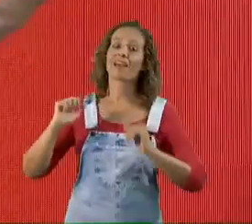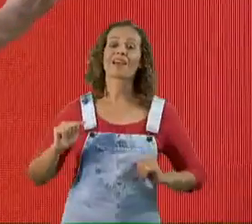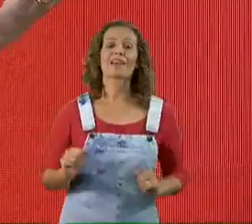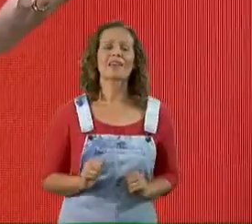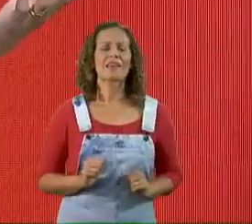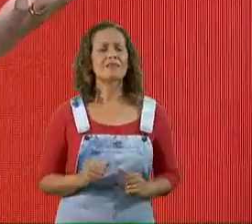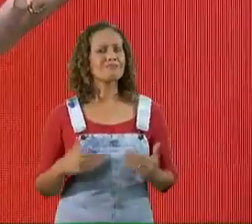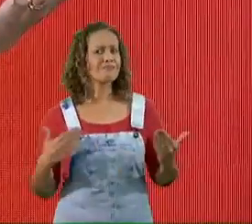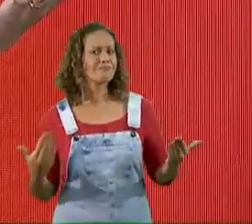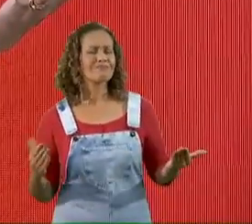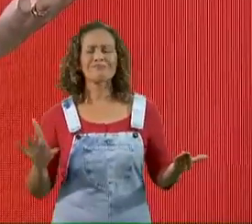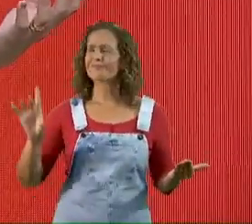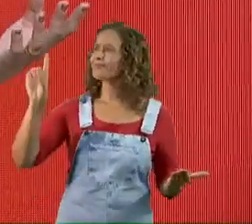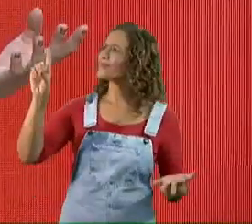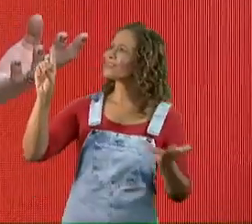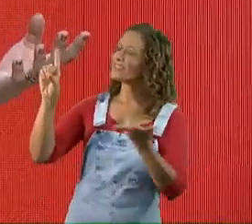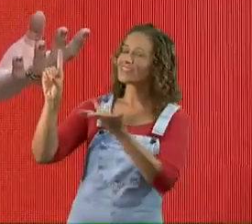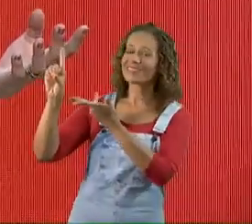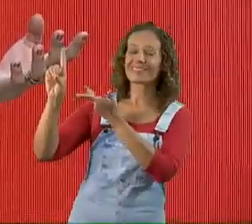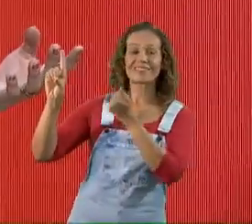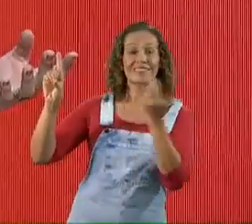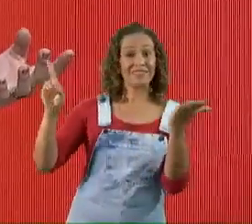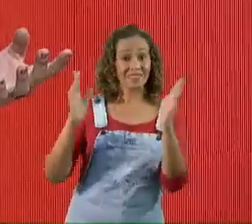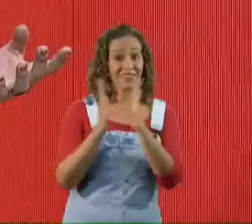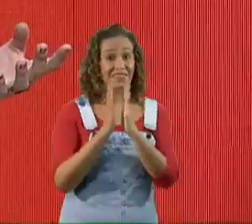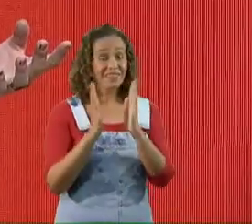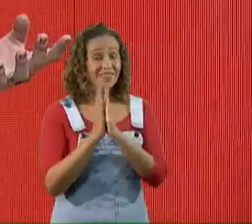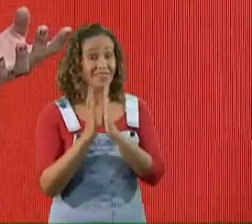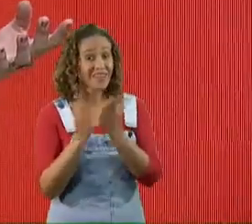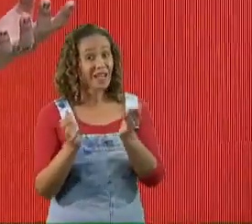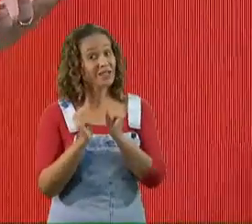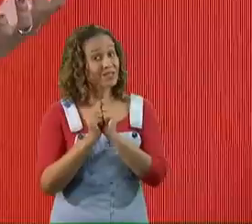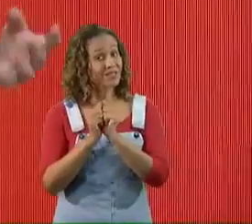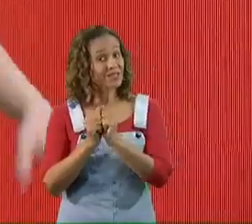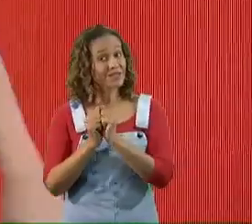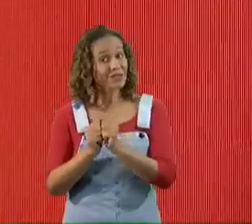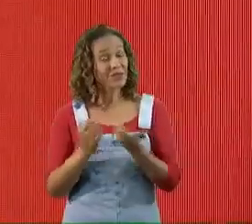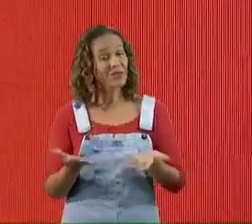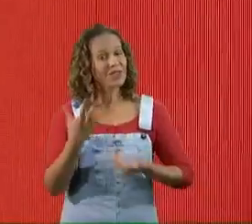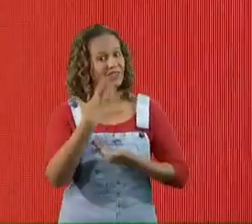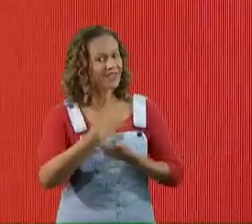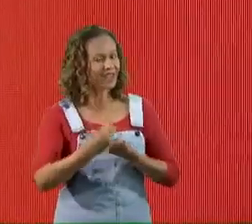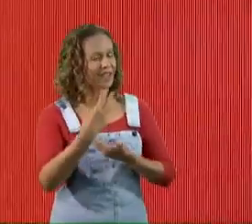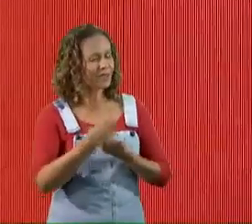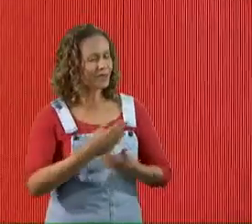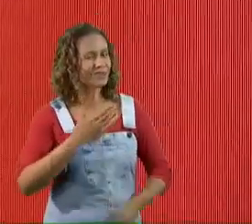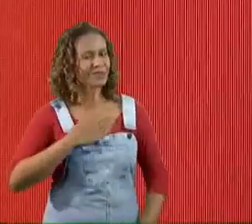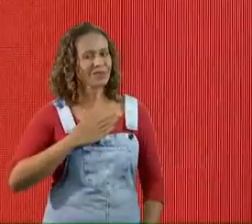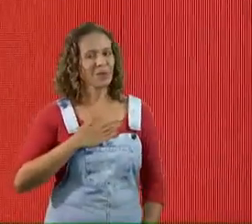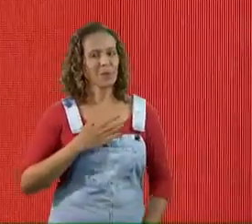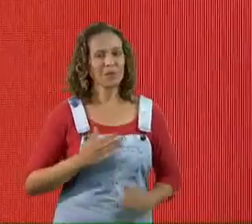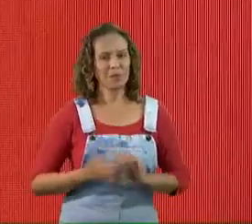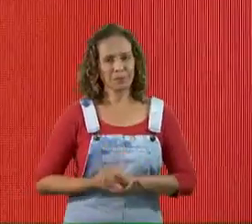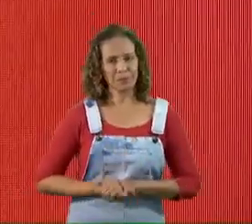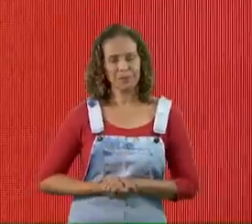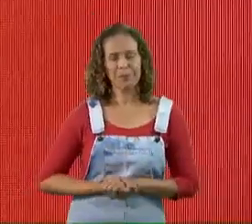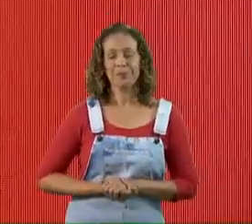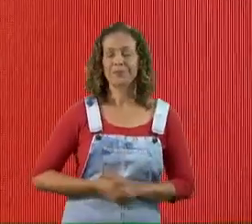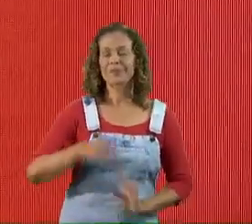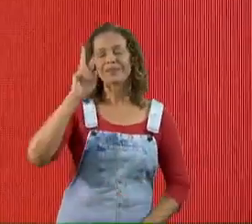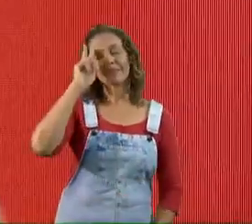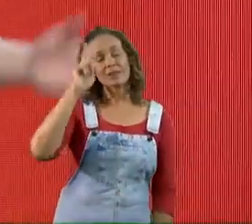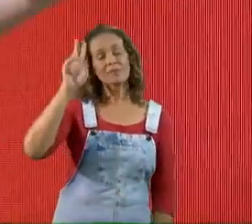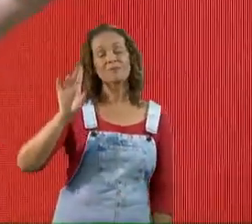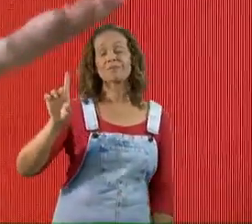quão maravilhoso Ele é. Vamos orar? Feche seus olhos agora. E repita com a tia Marcele assim, Senhor Deus.